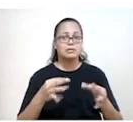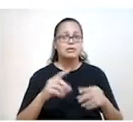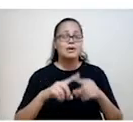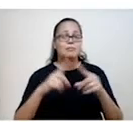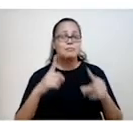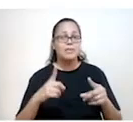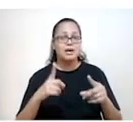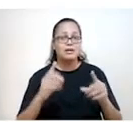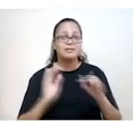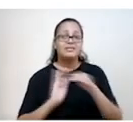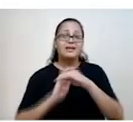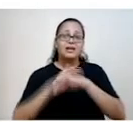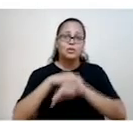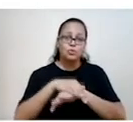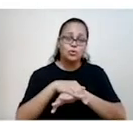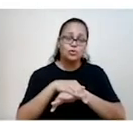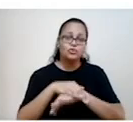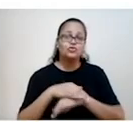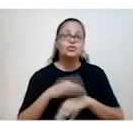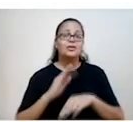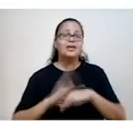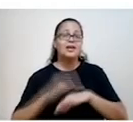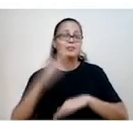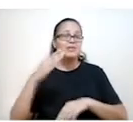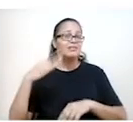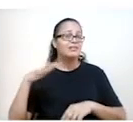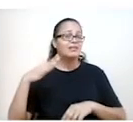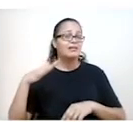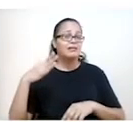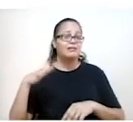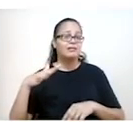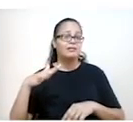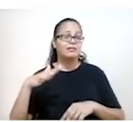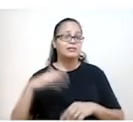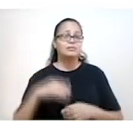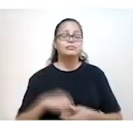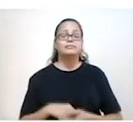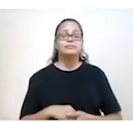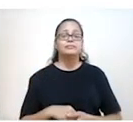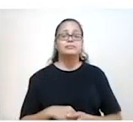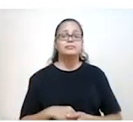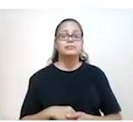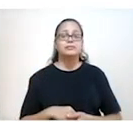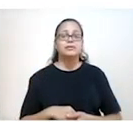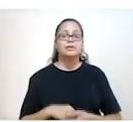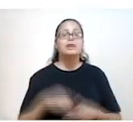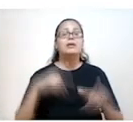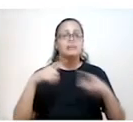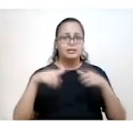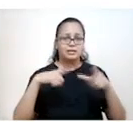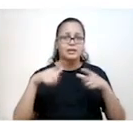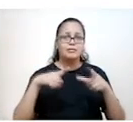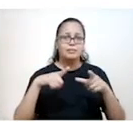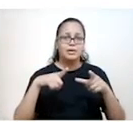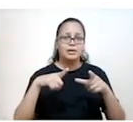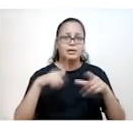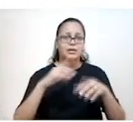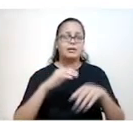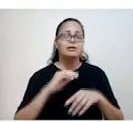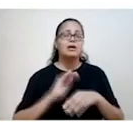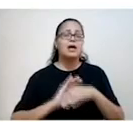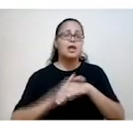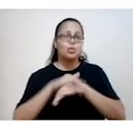mais cara, né? Pelo fato de estar dirigindo à noite. Sempre que você trabalha à noite, você vai ganhar mais.